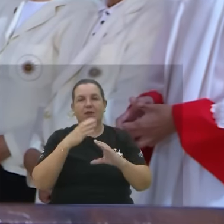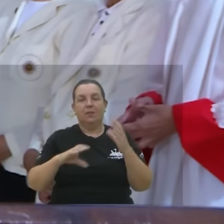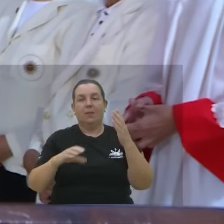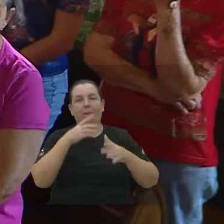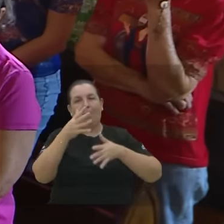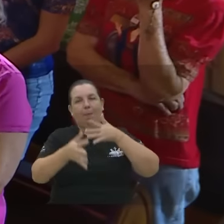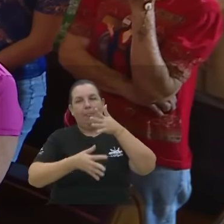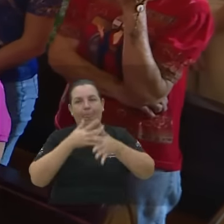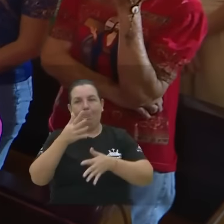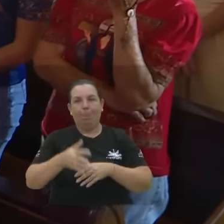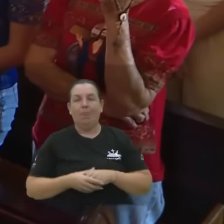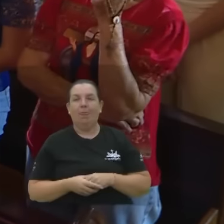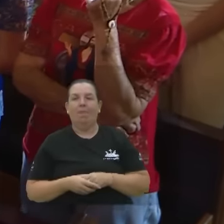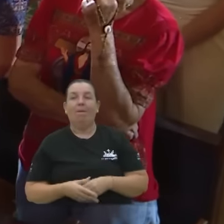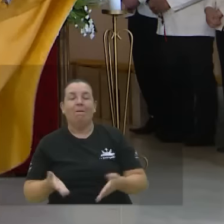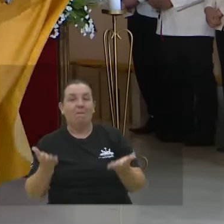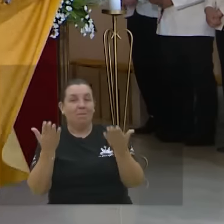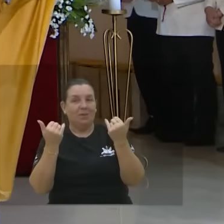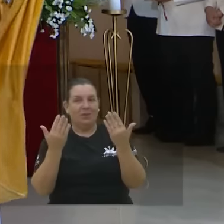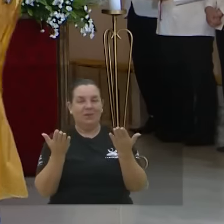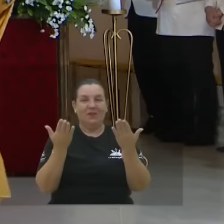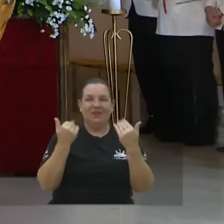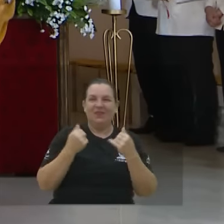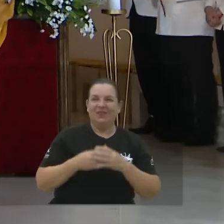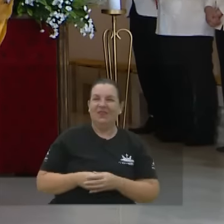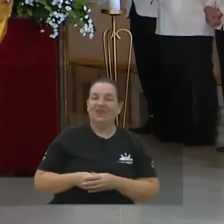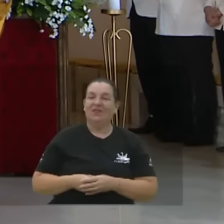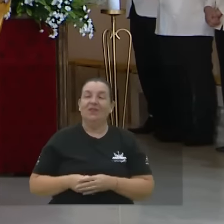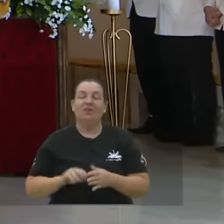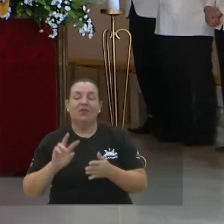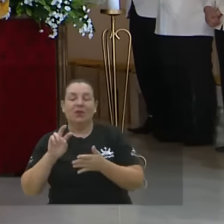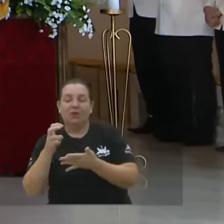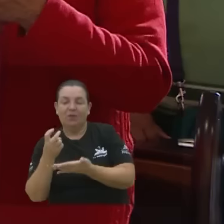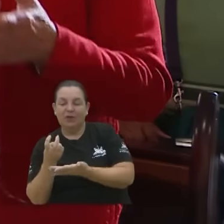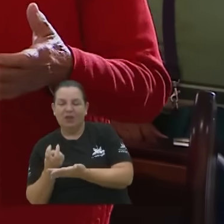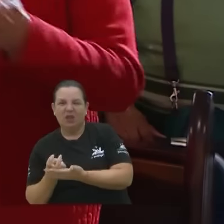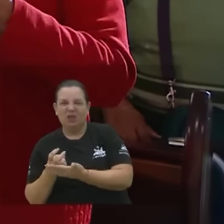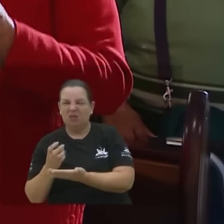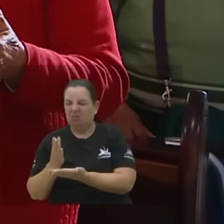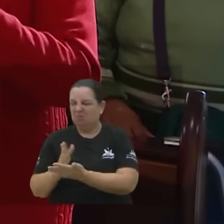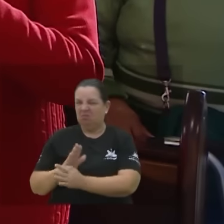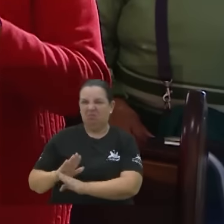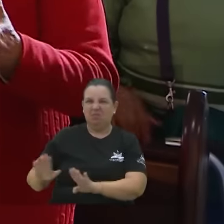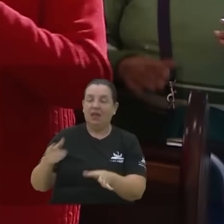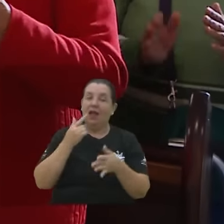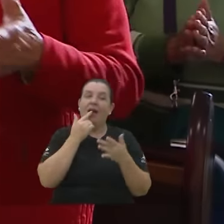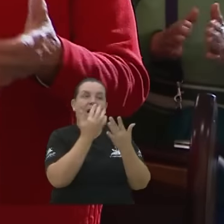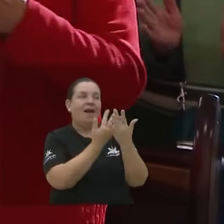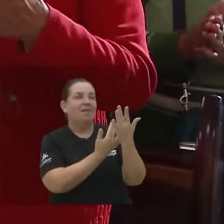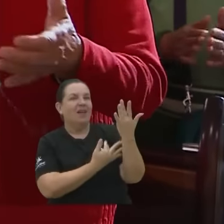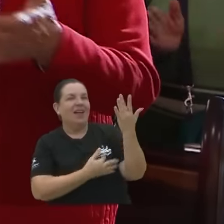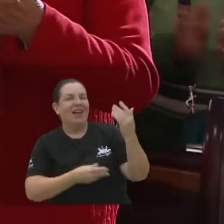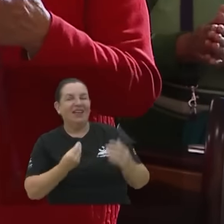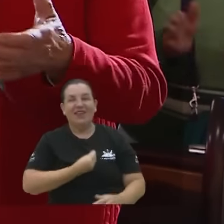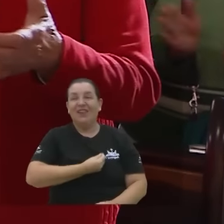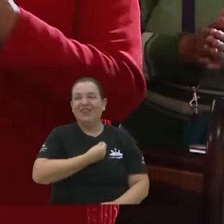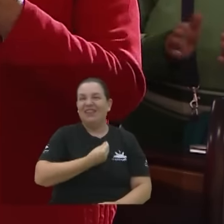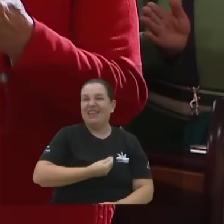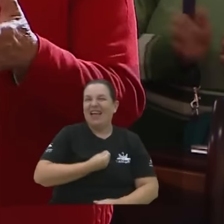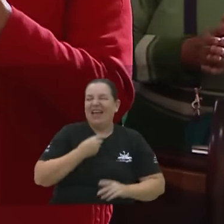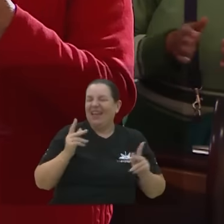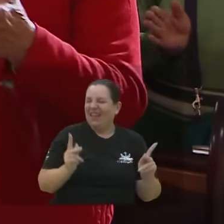cantando. Vamos juntos, povo de Deus. Morte, a morte vindo, o fim, o sangue derramado,